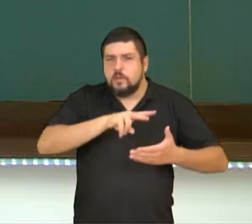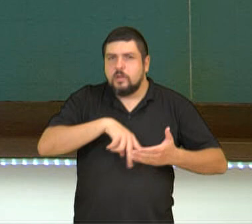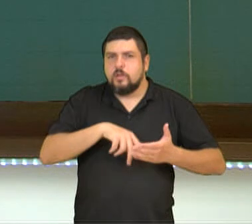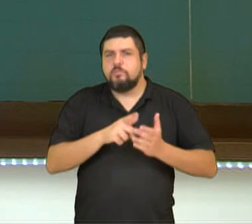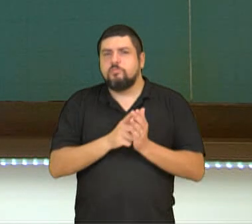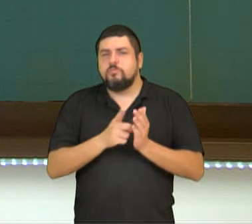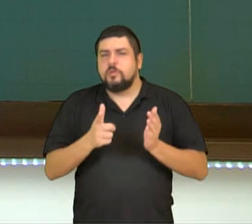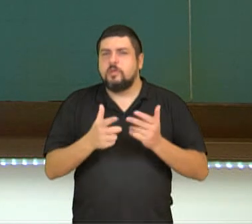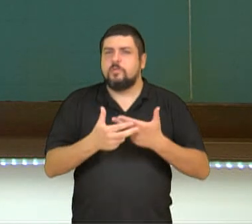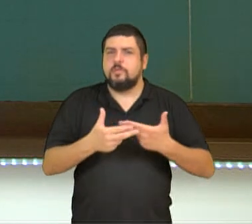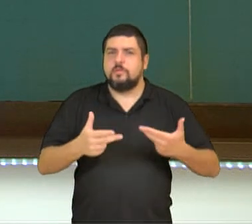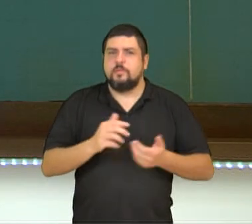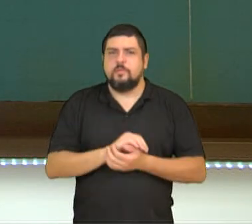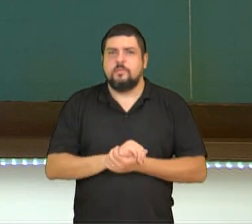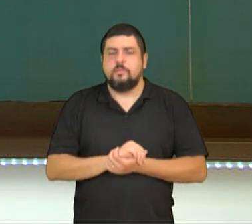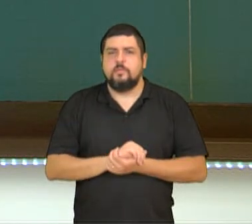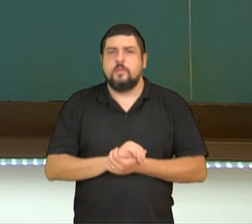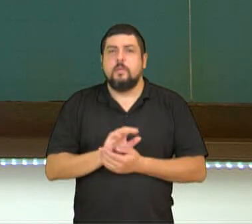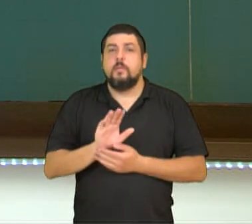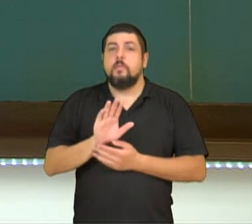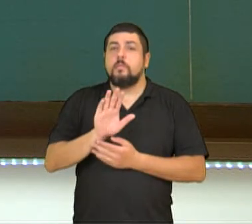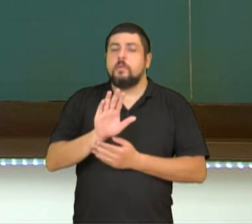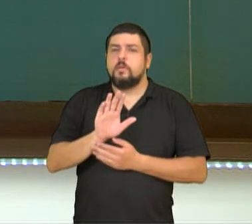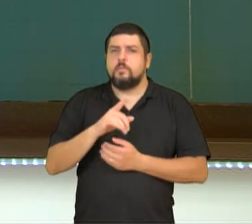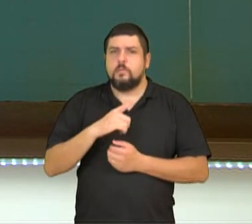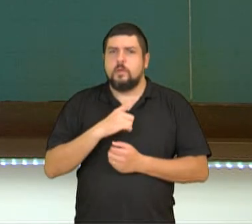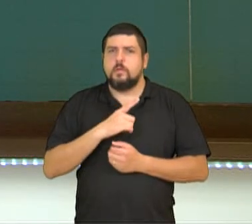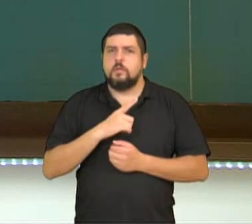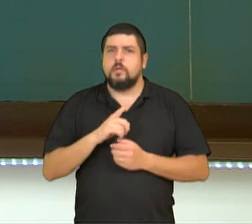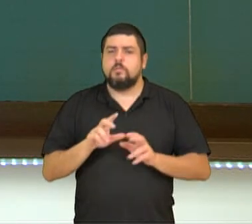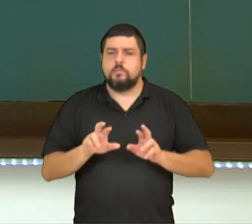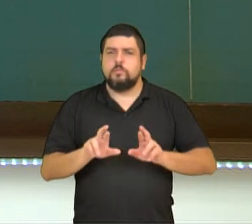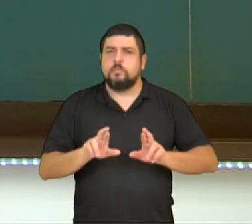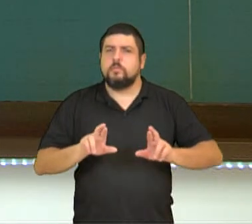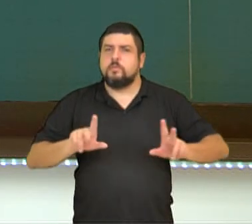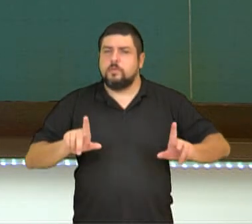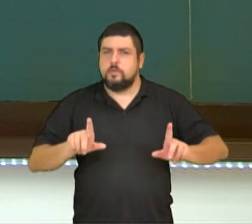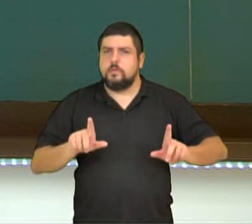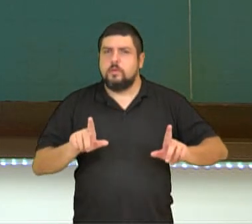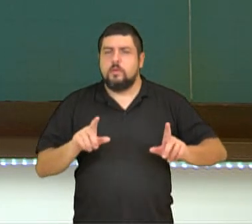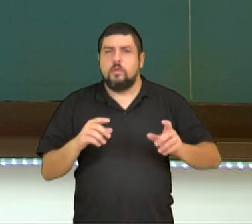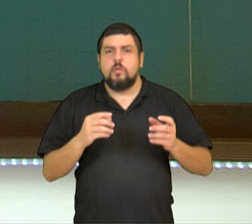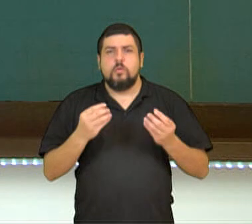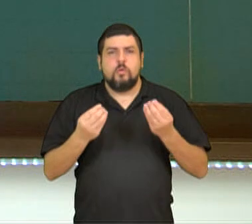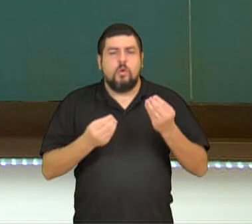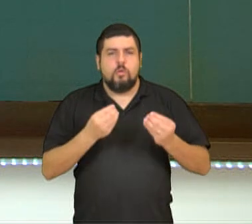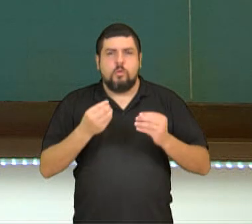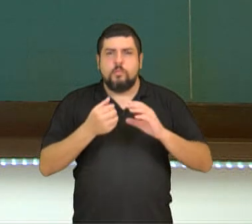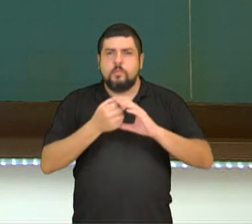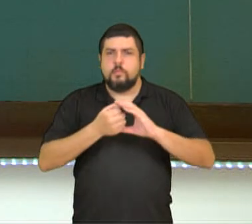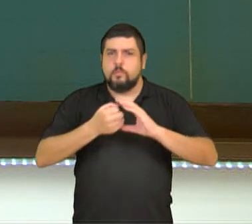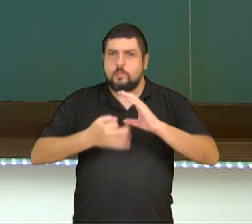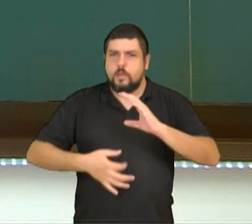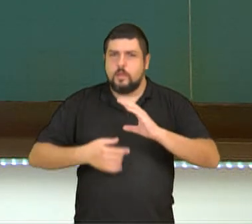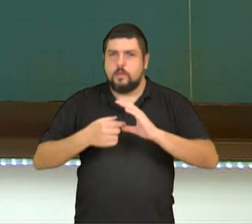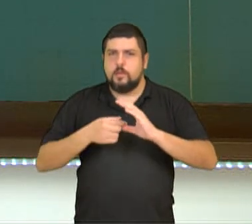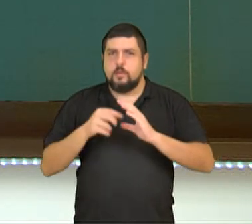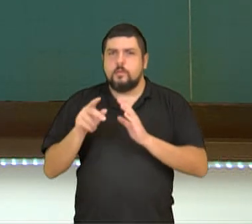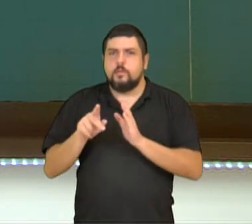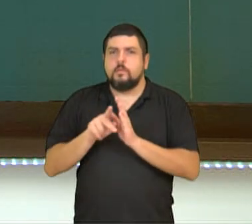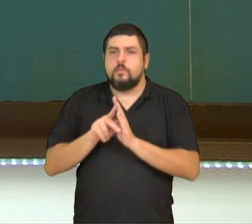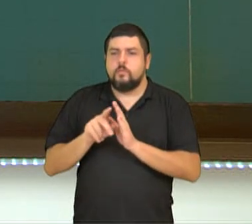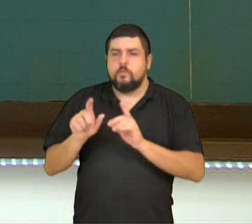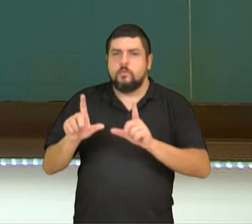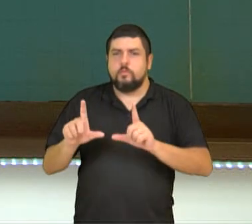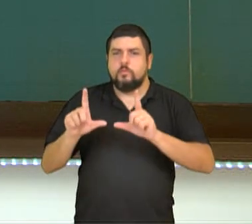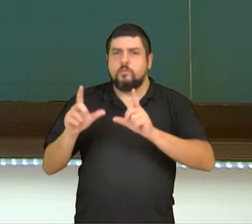que existem algumas diferenças de elementos composicionais, de características que constituem as